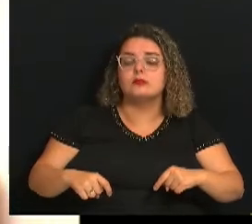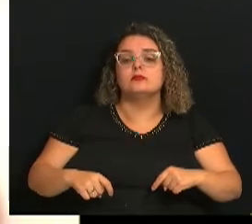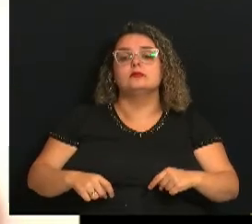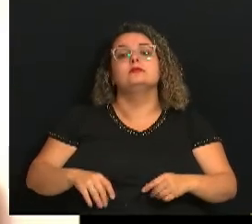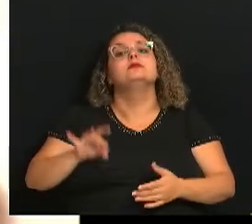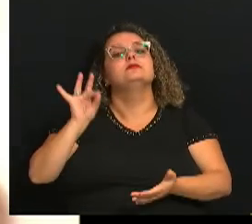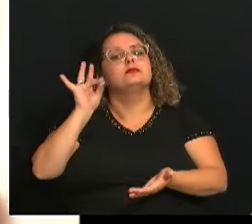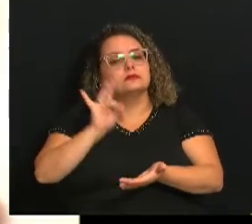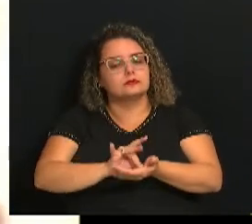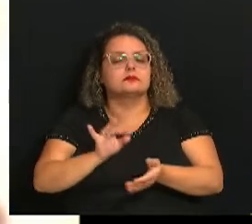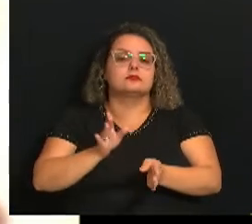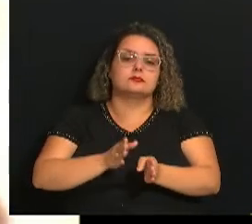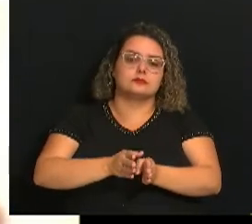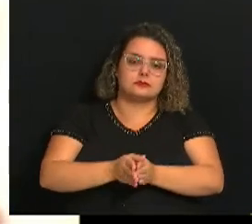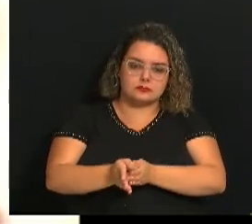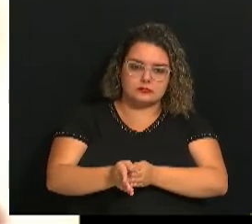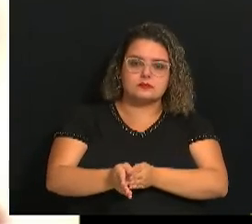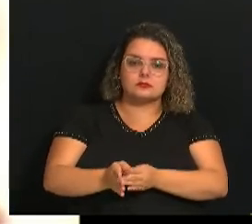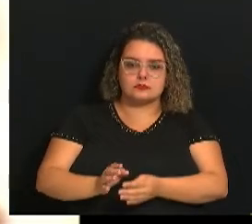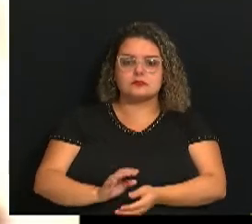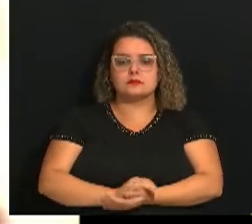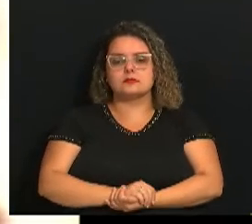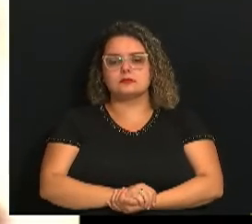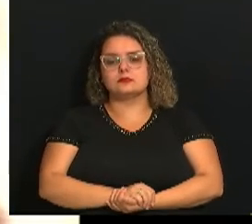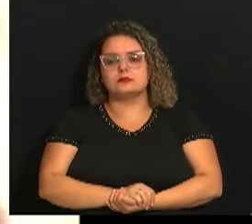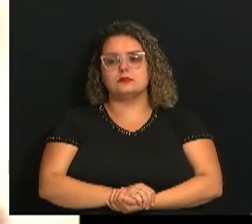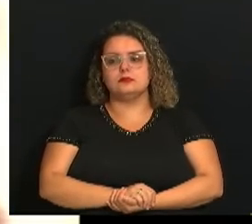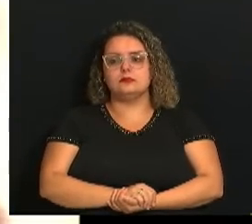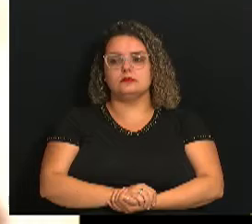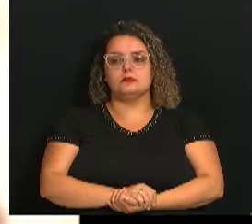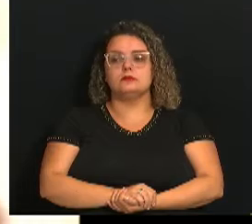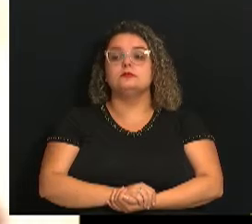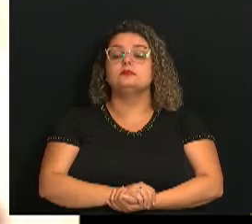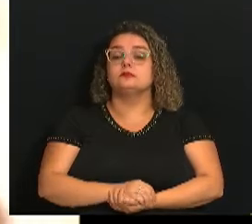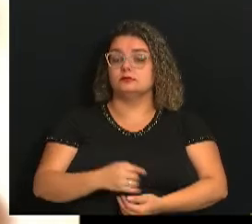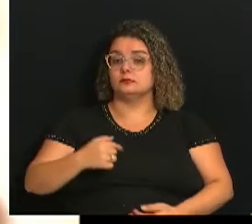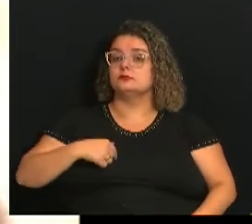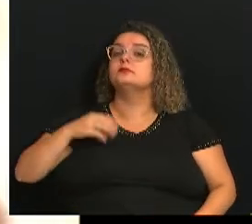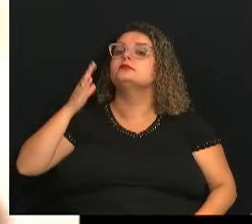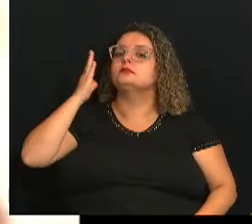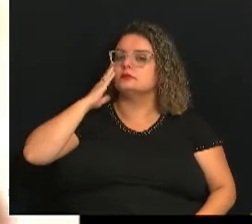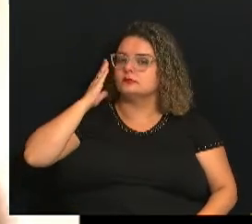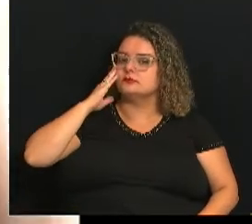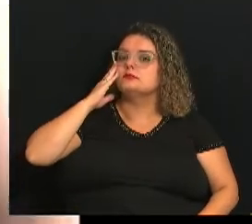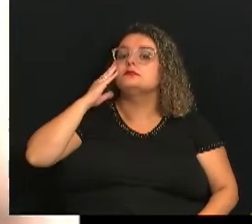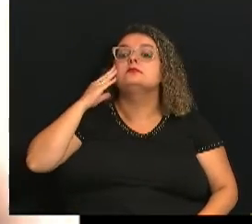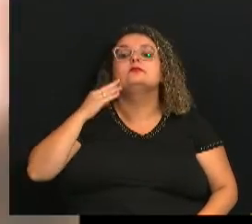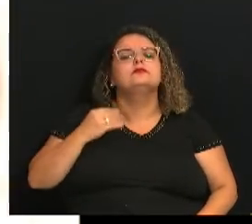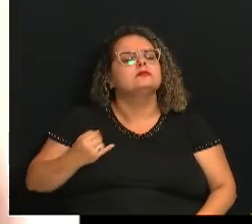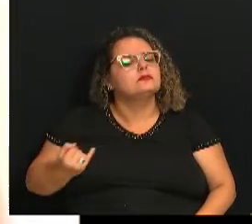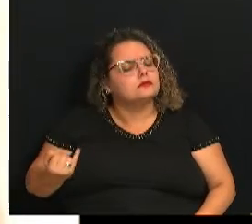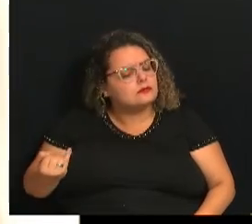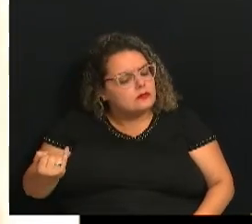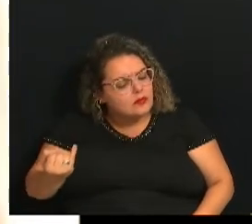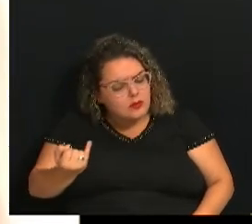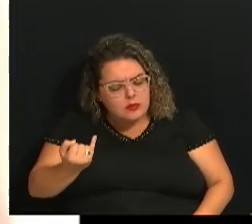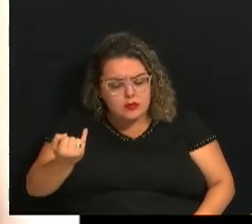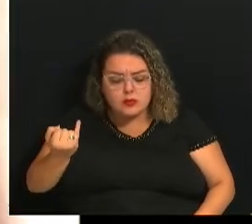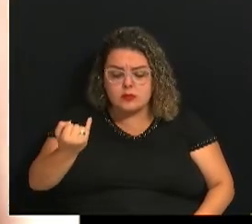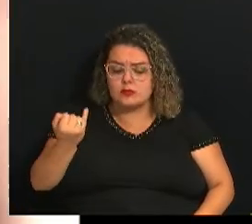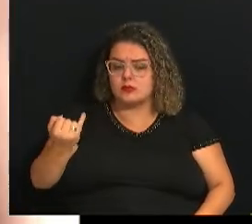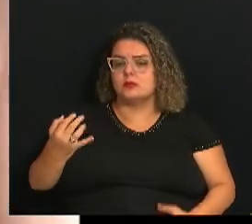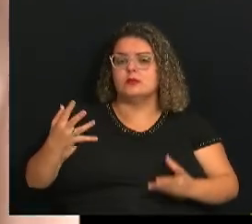conselho e sou testemunha do quanto tem sido extremamente importante que esses